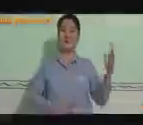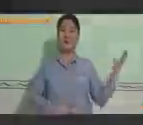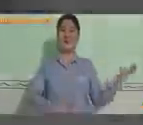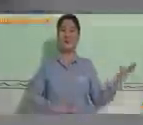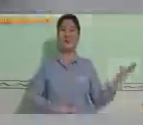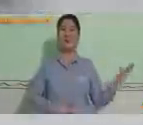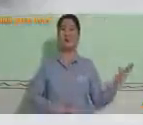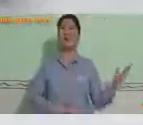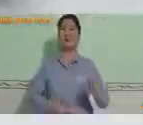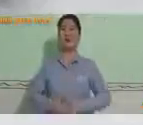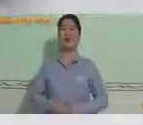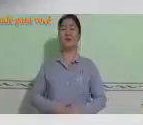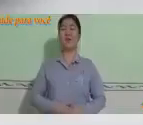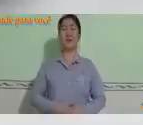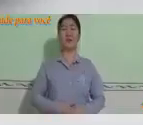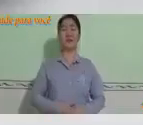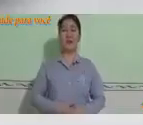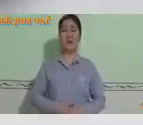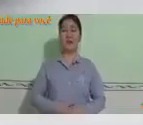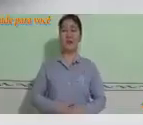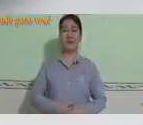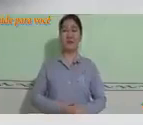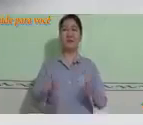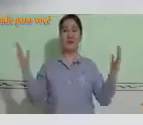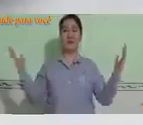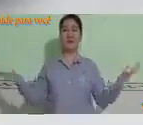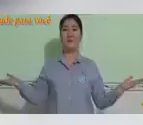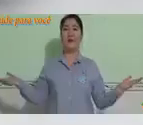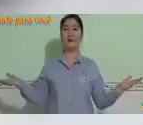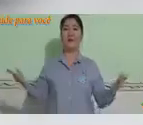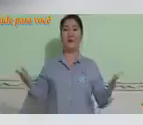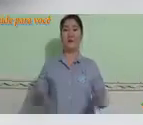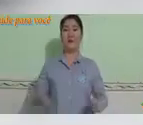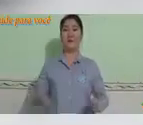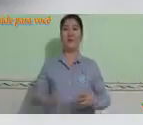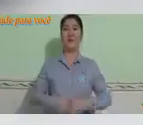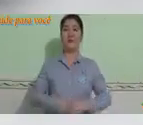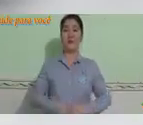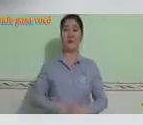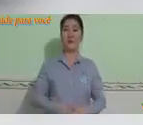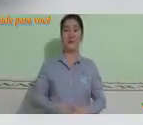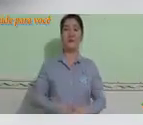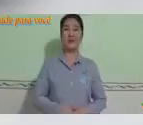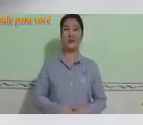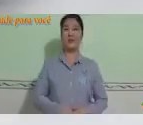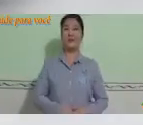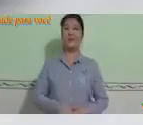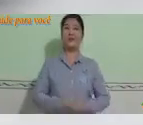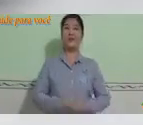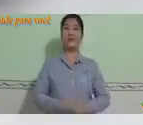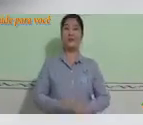braço, como acontecer ao ter uma má postura, fazer esforços repetitivos ou ao dormir por cima do braço,